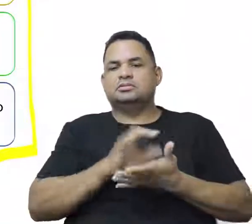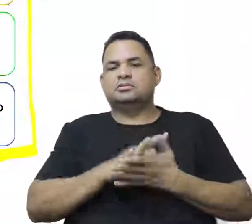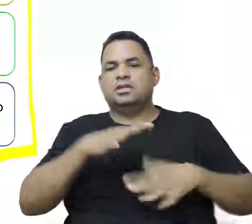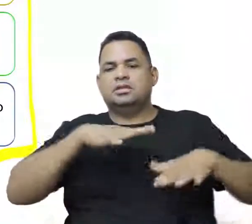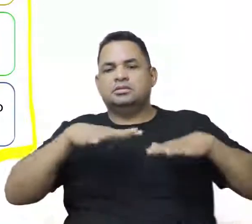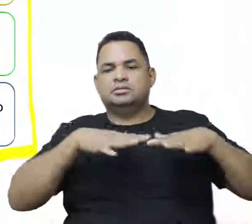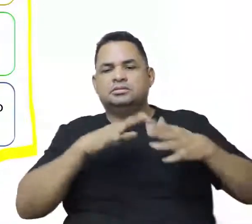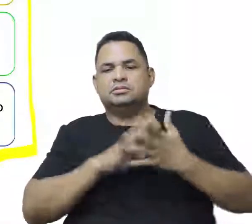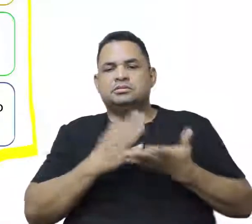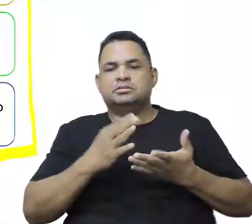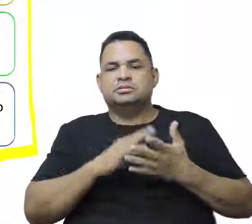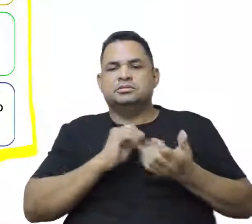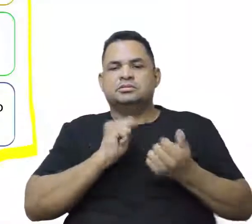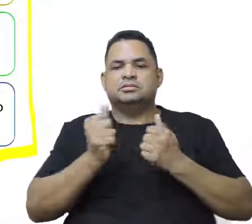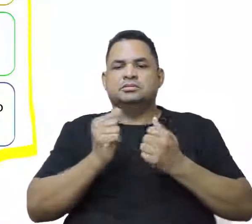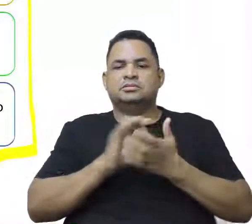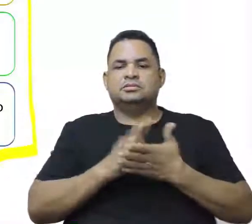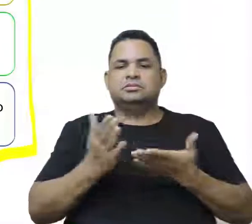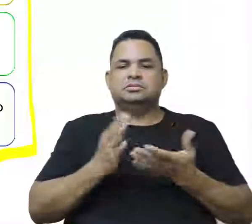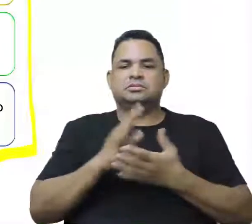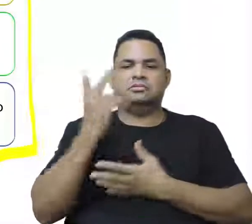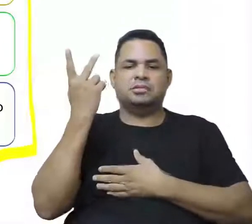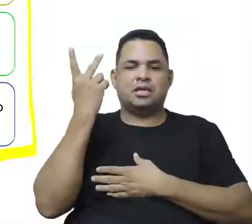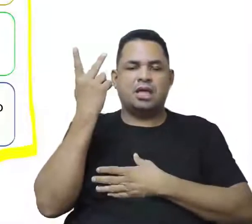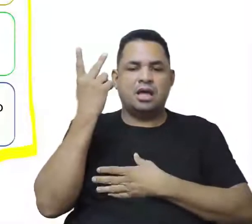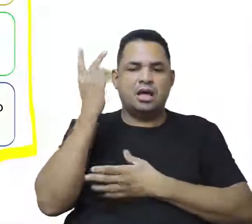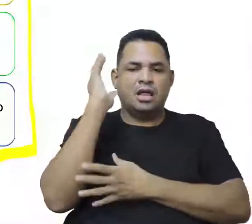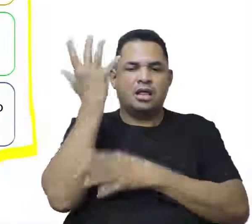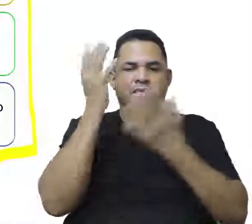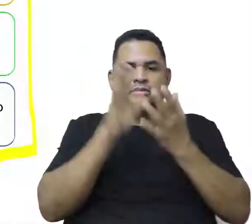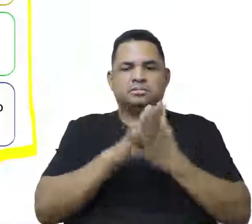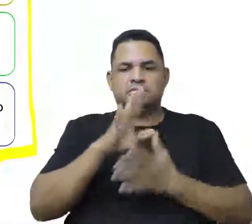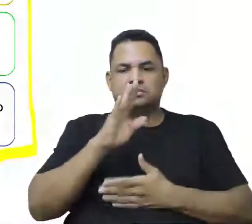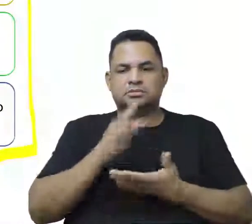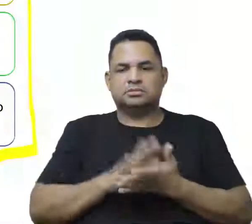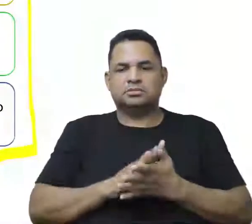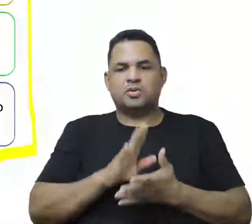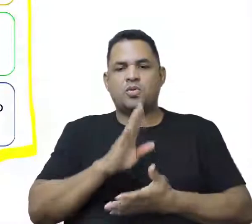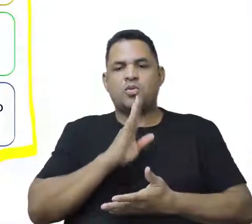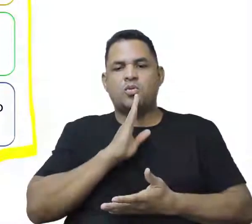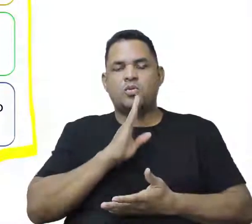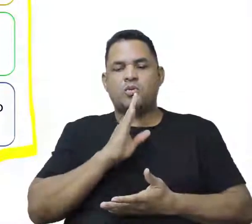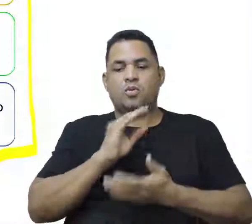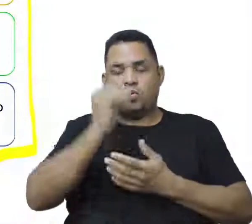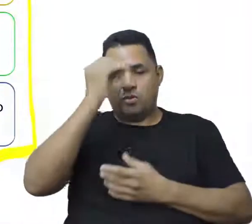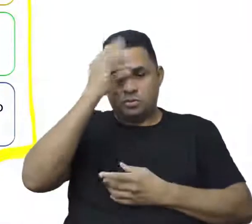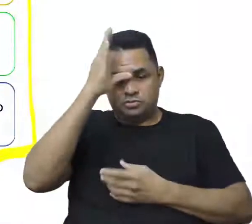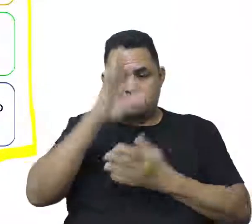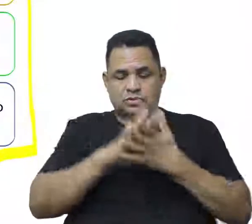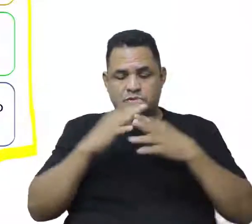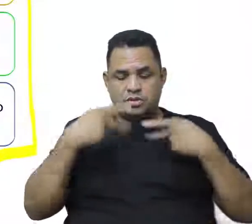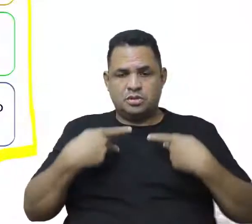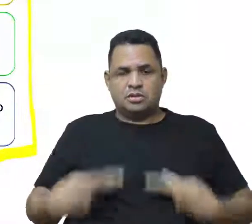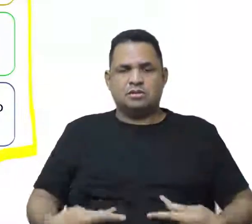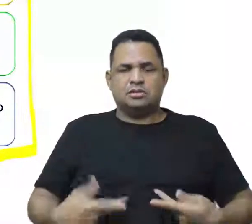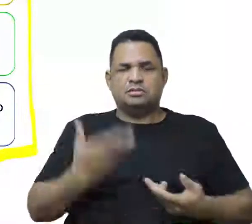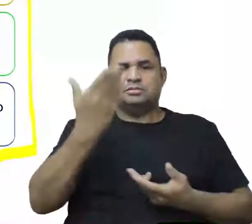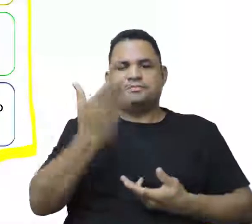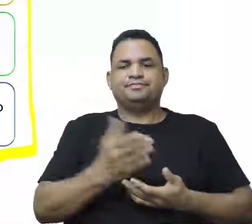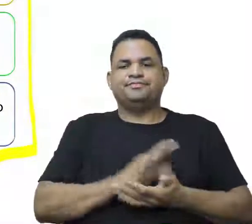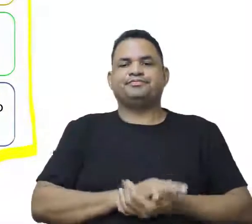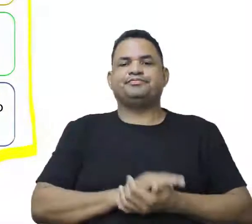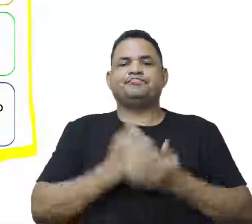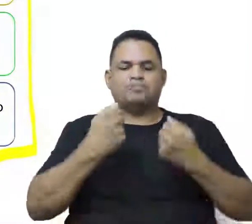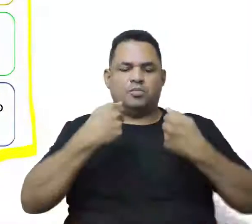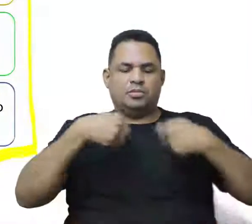rítmicas, expressivas, esporte de aventura na natureza e principalmente conhecimento sobre o corpo. Então, essa competência